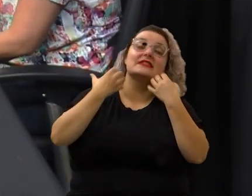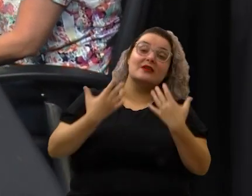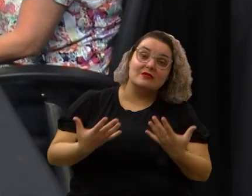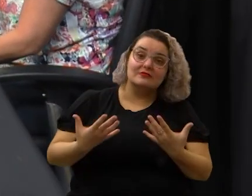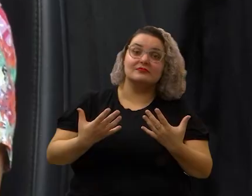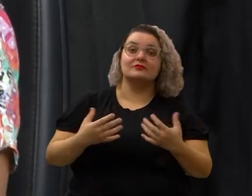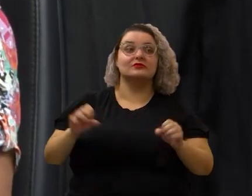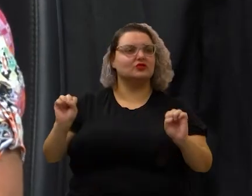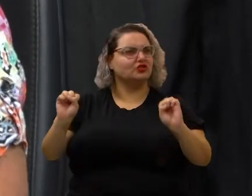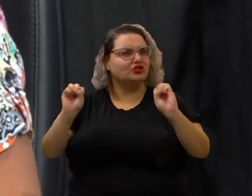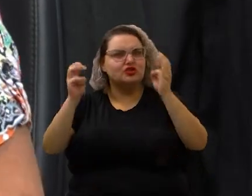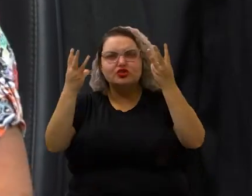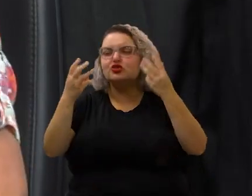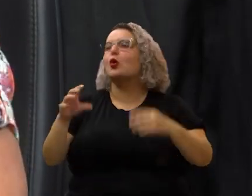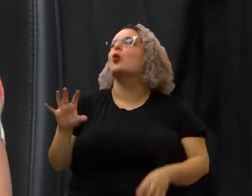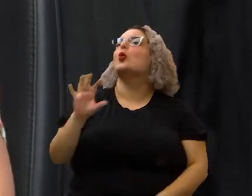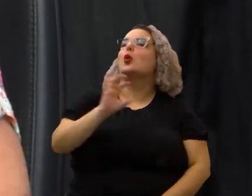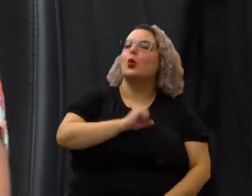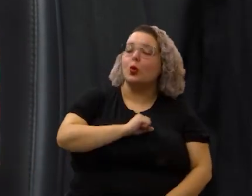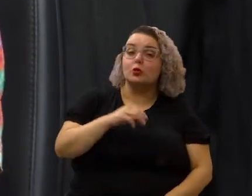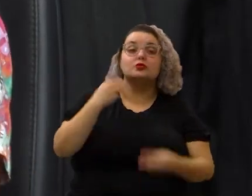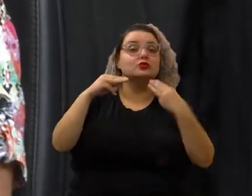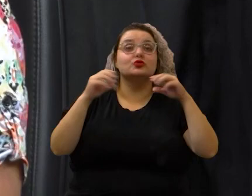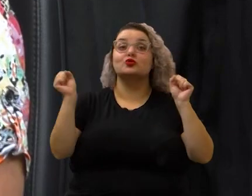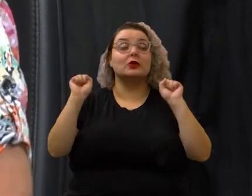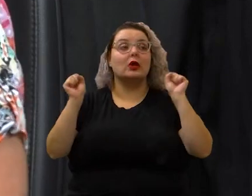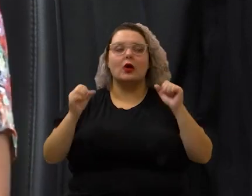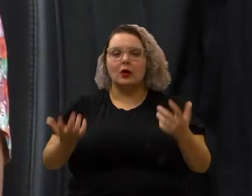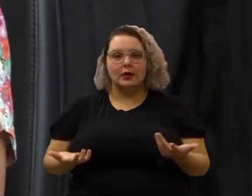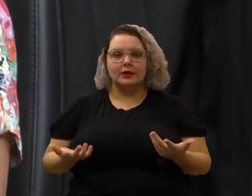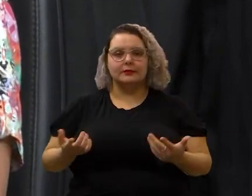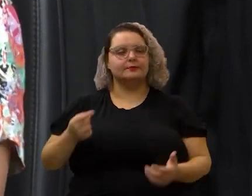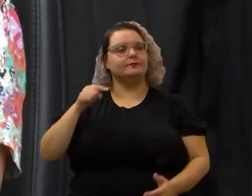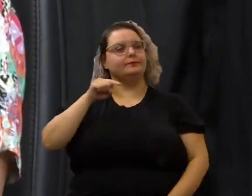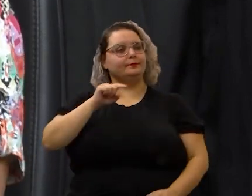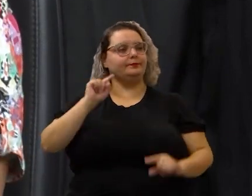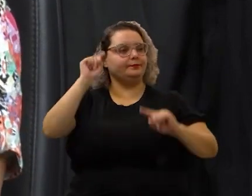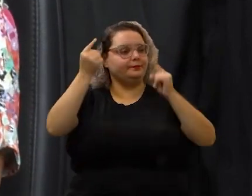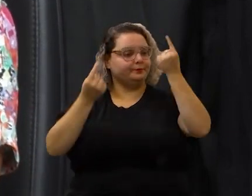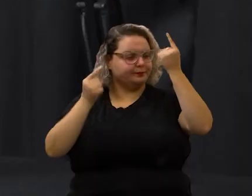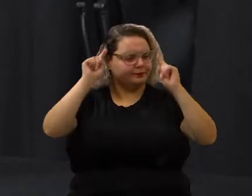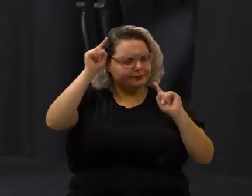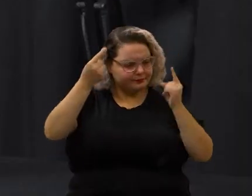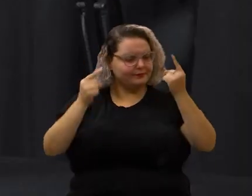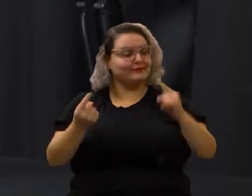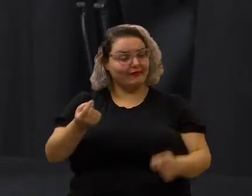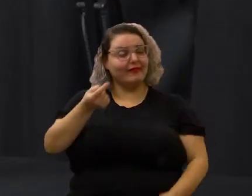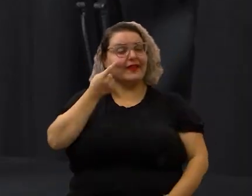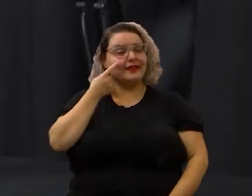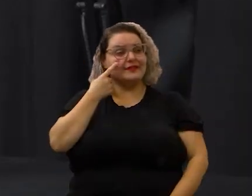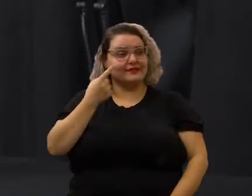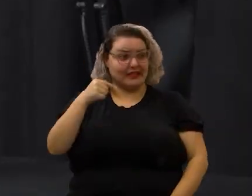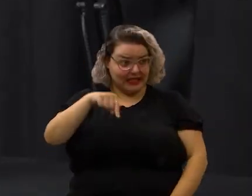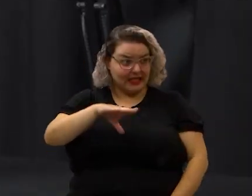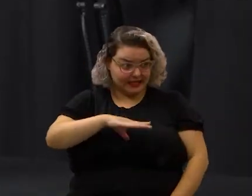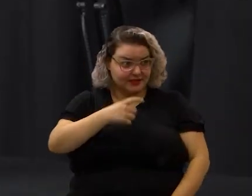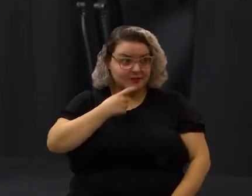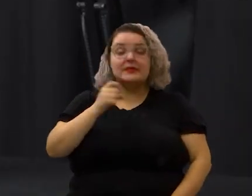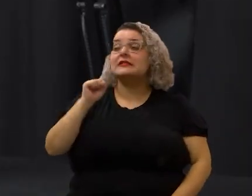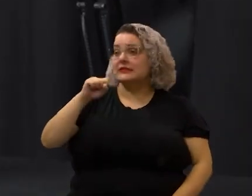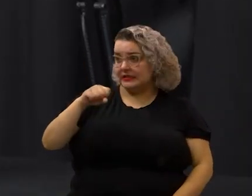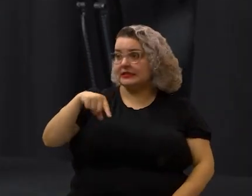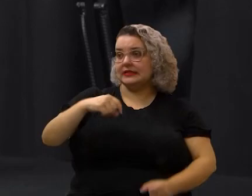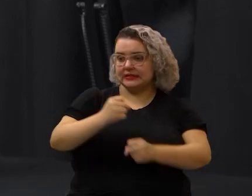música boa, gosto de ir em show, gosto muito de música. Sim. E você no carnaval? A gente viu aqui esse carnaval